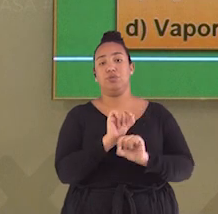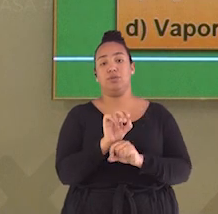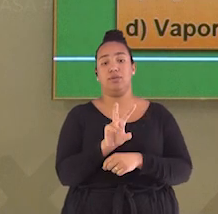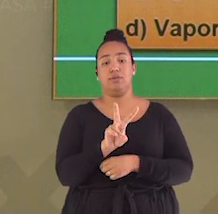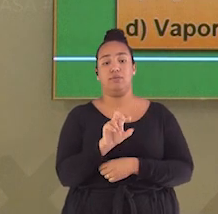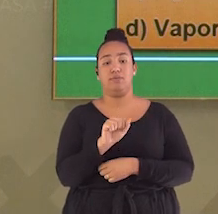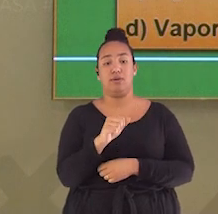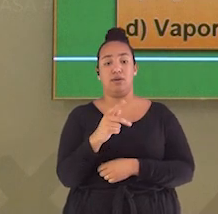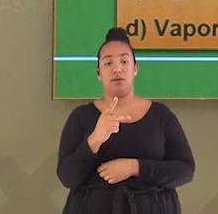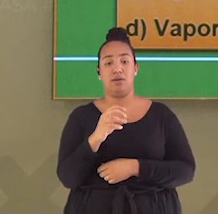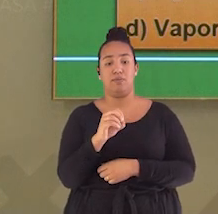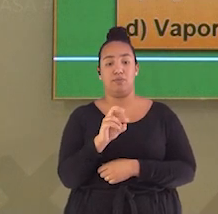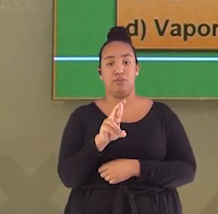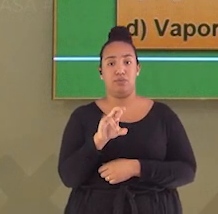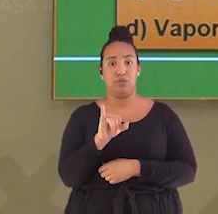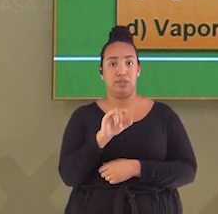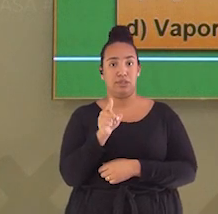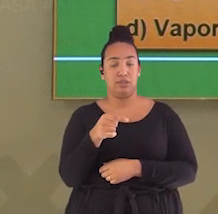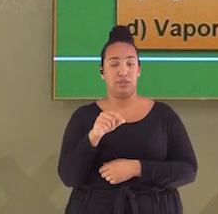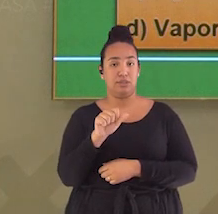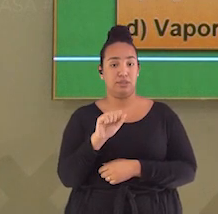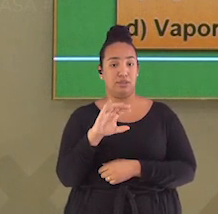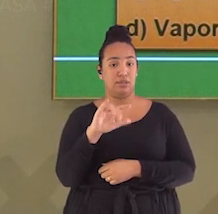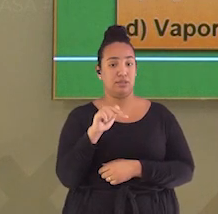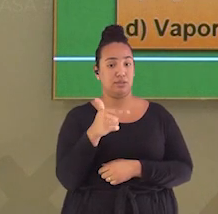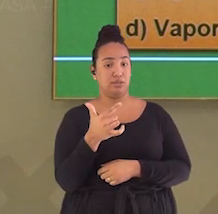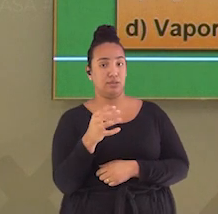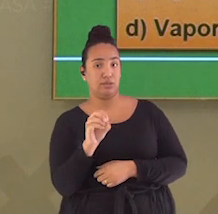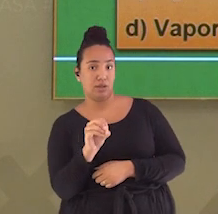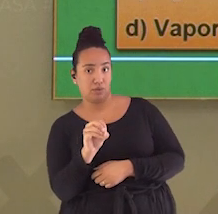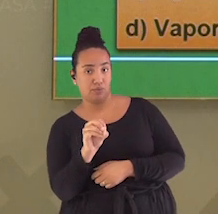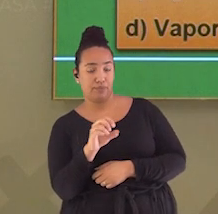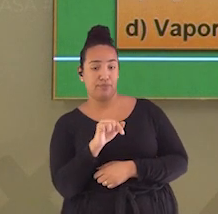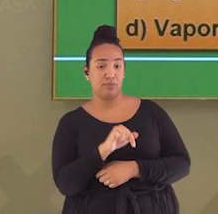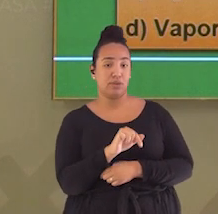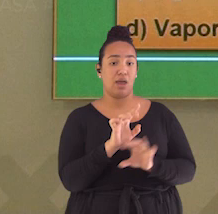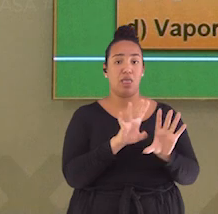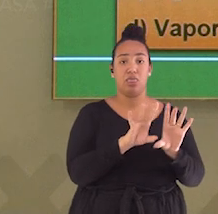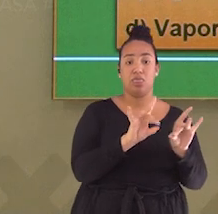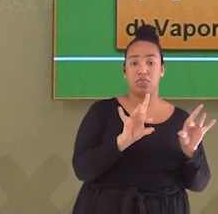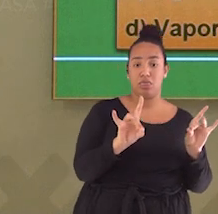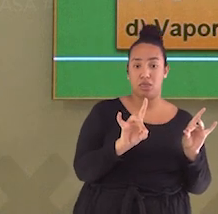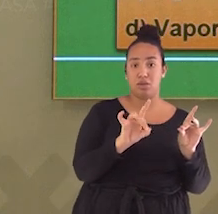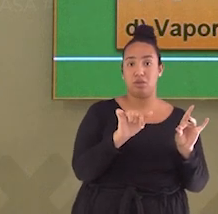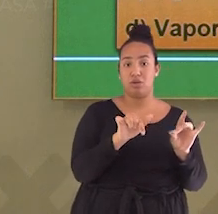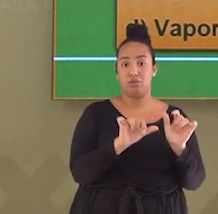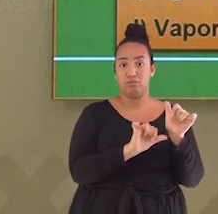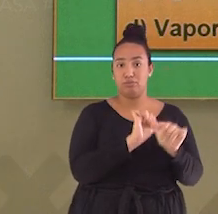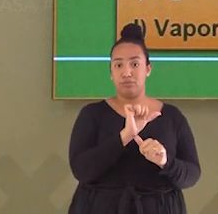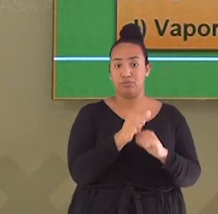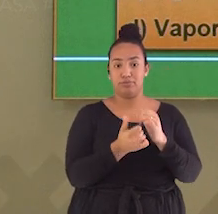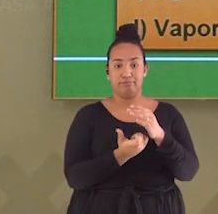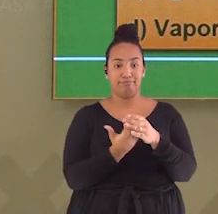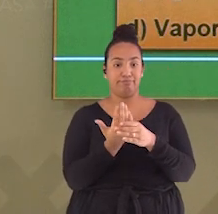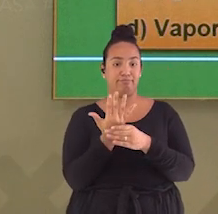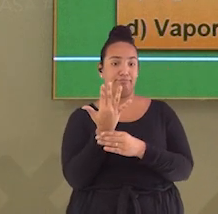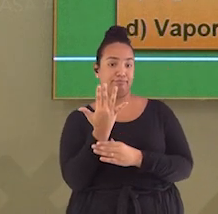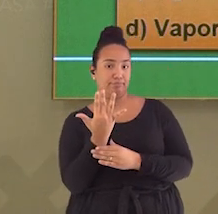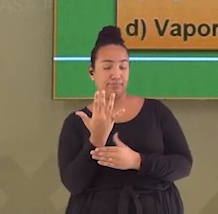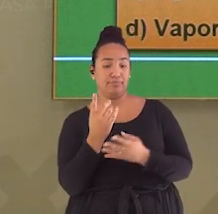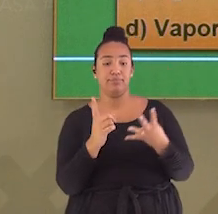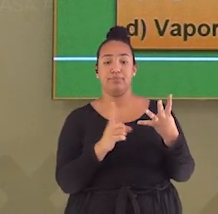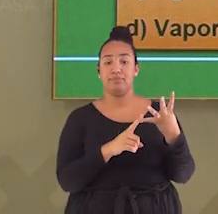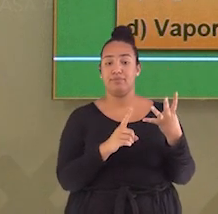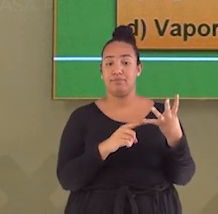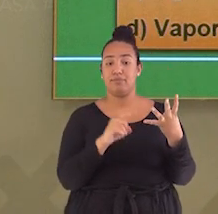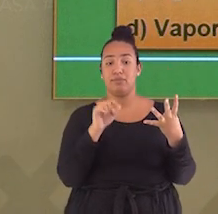vaporização, ou seja, a água que estava no estado líquido, ela evaporou. E na D, o vapor